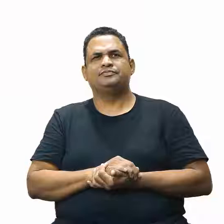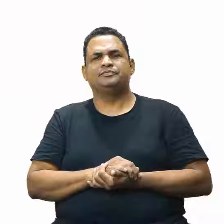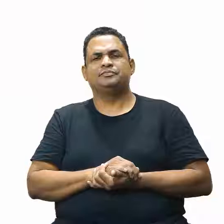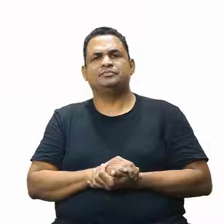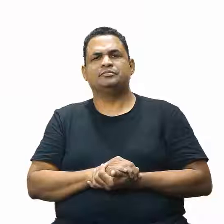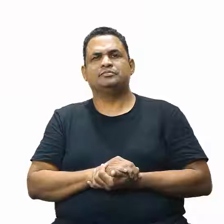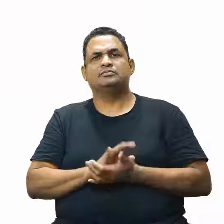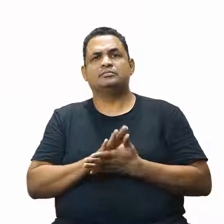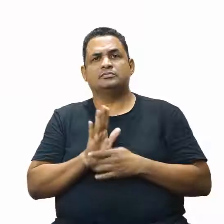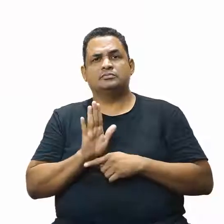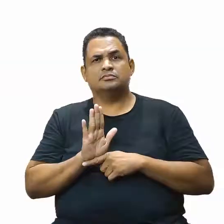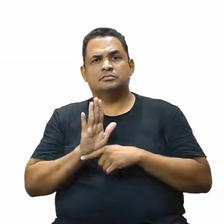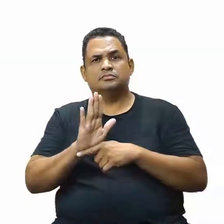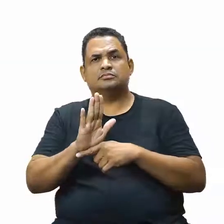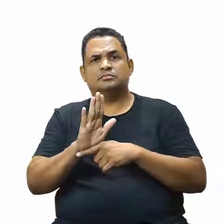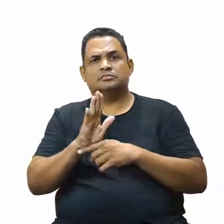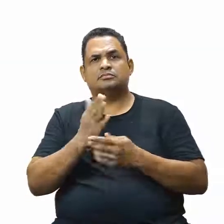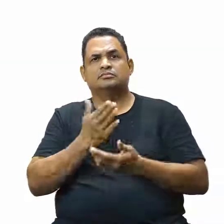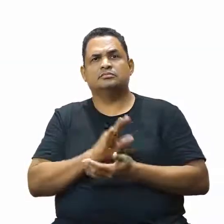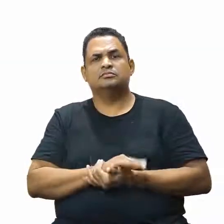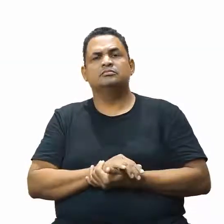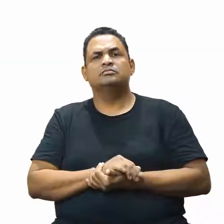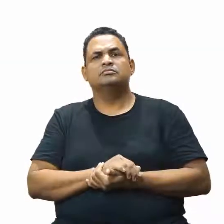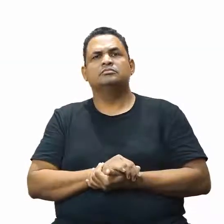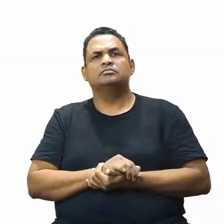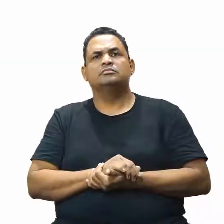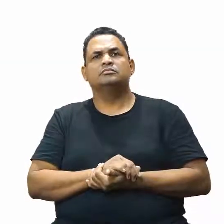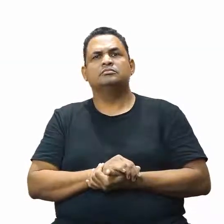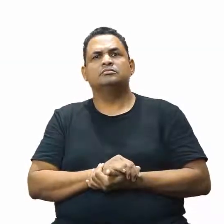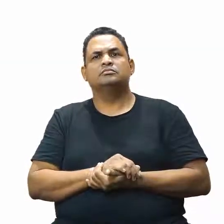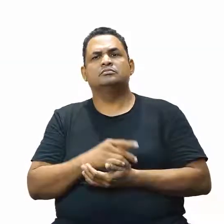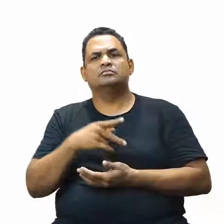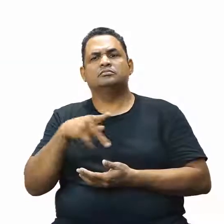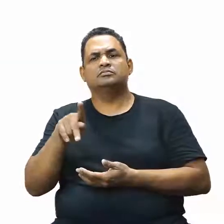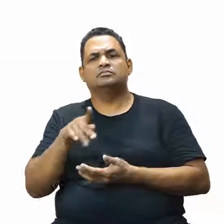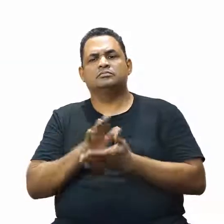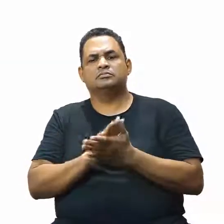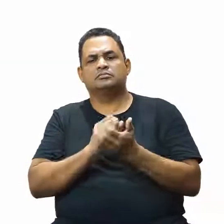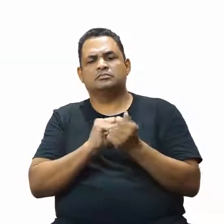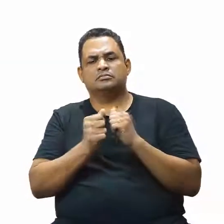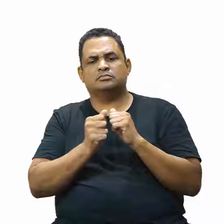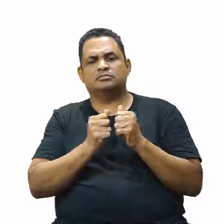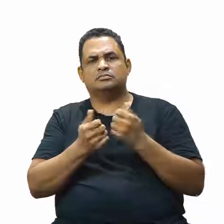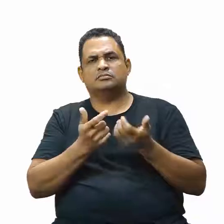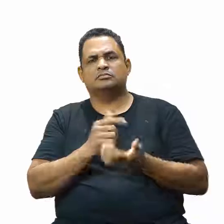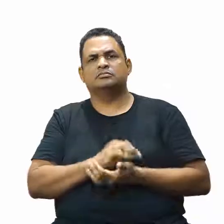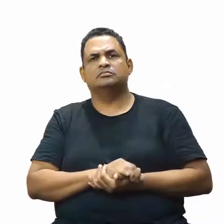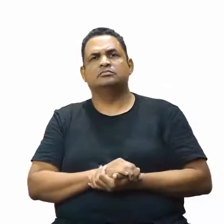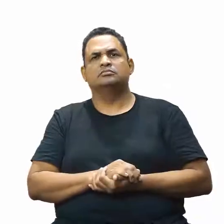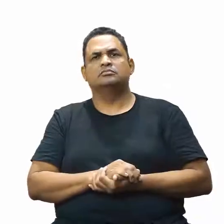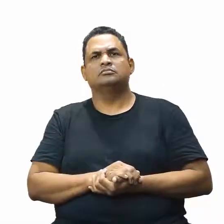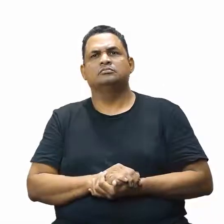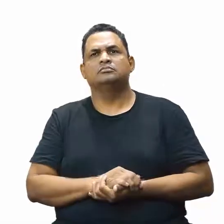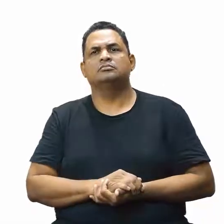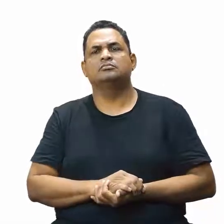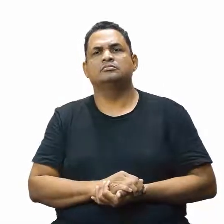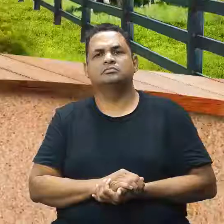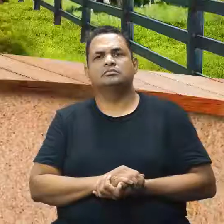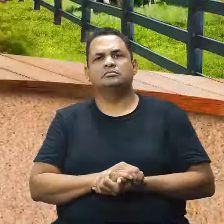E isso vai favorecer um auxílio para o controle. Aqui, pro tio, isso vai